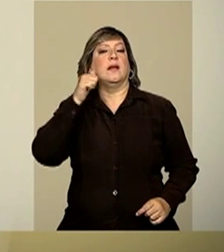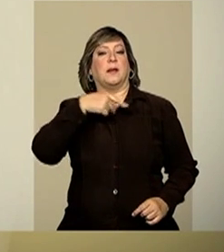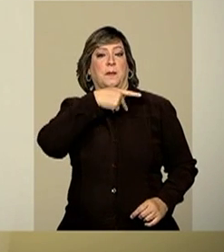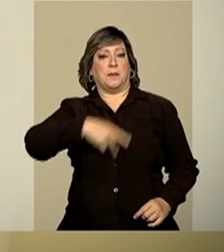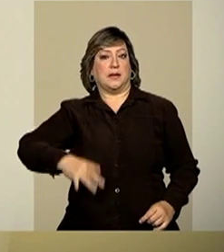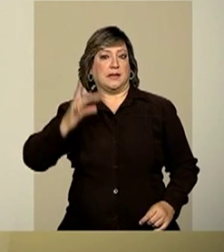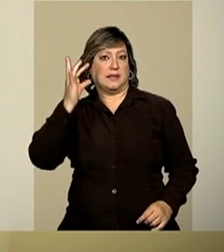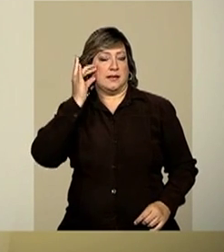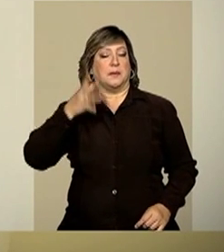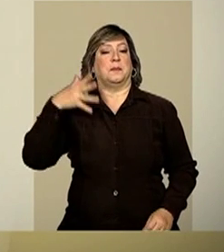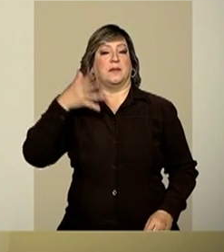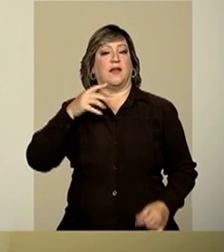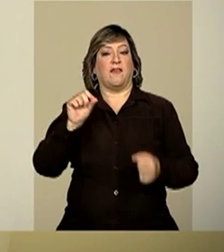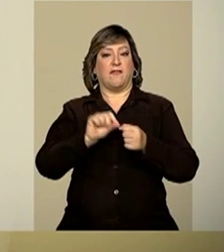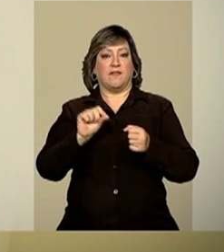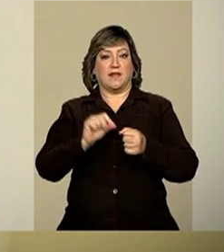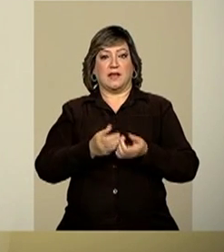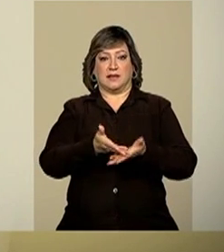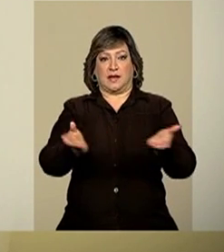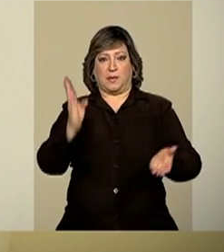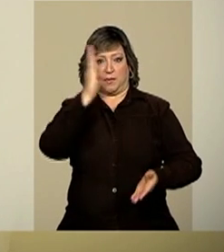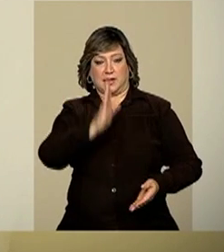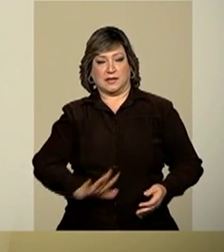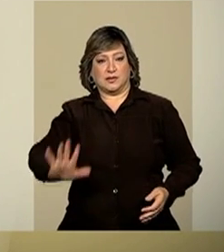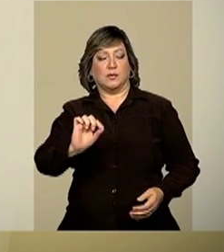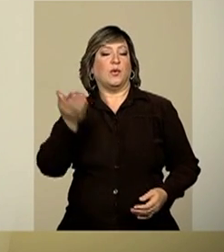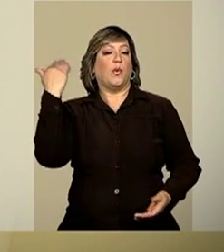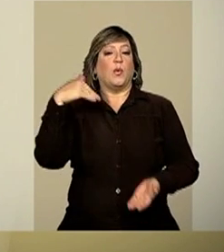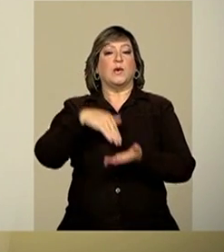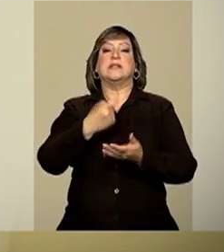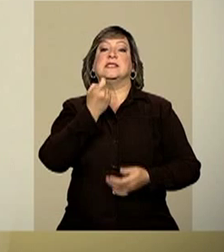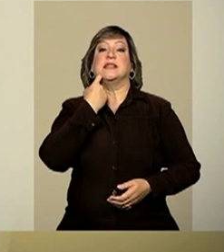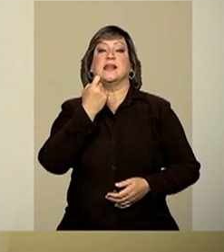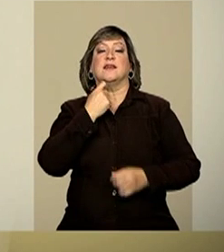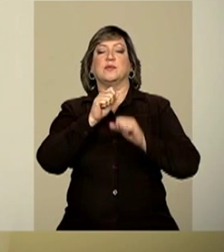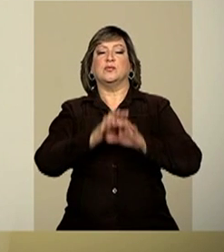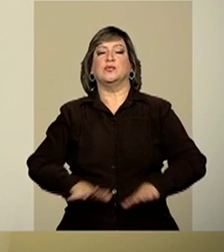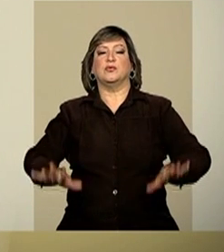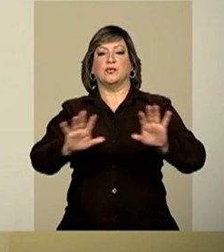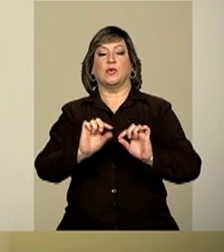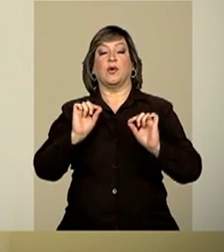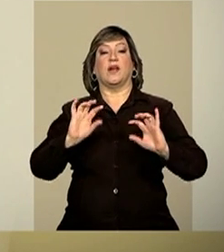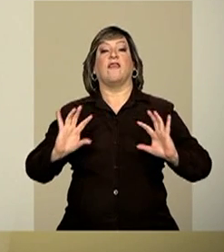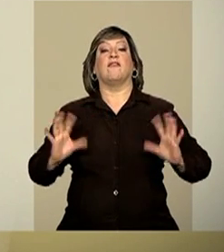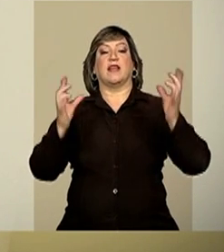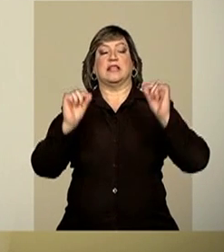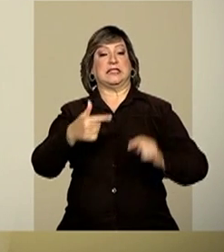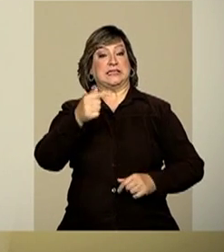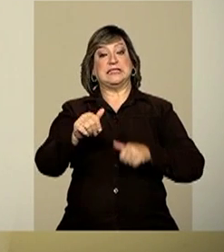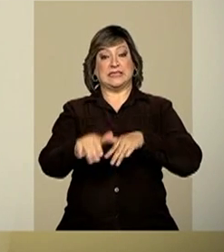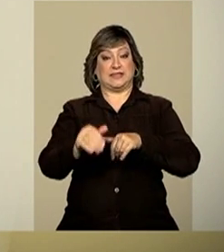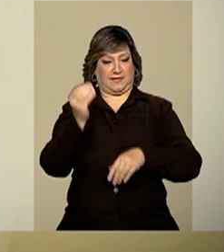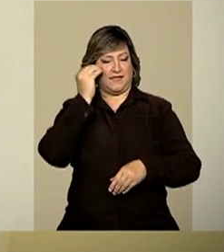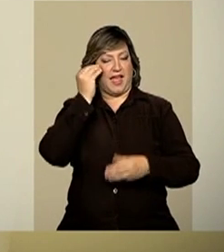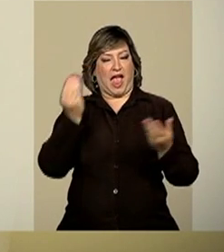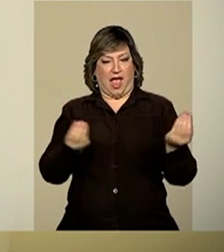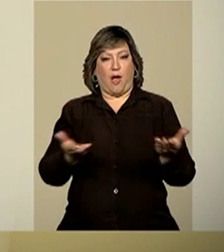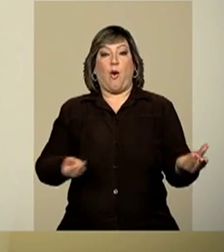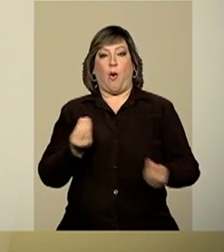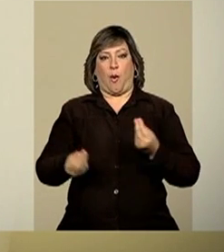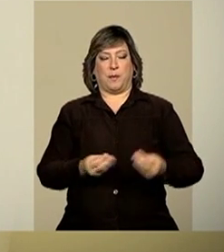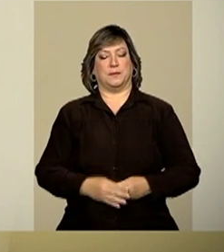presidenta Dilma Rousseff fez à nação na última sexta-feira, em comemoração ao dia 7 de setembro. Acompanhe com a